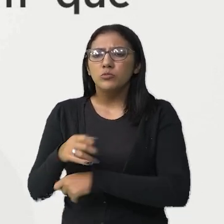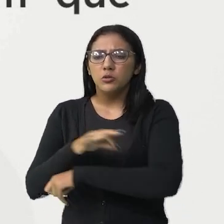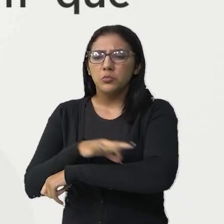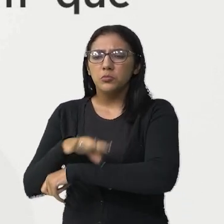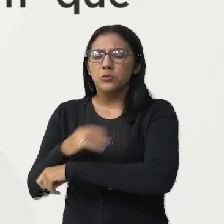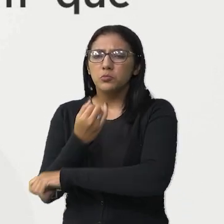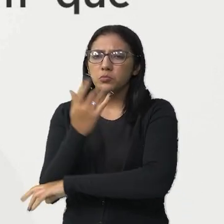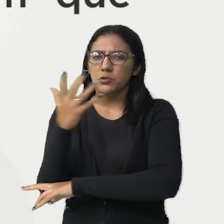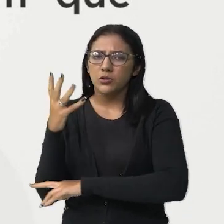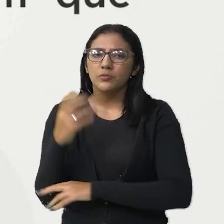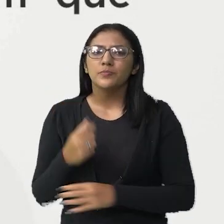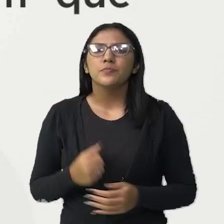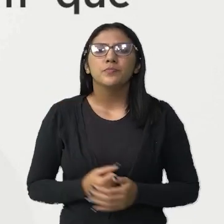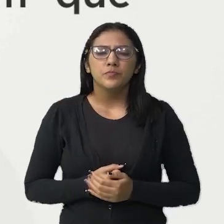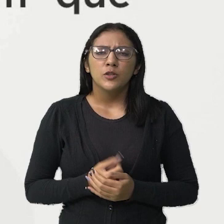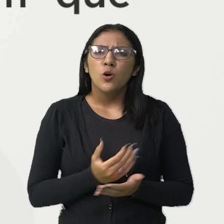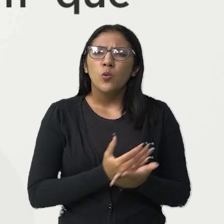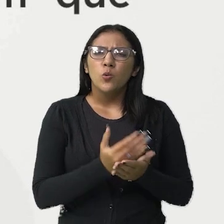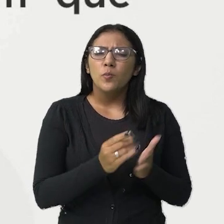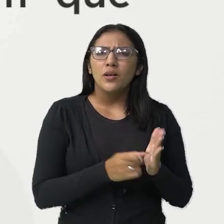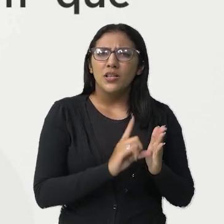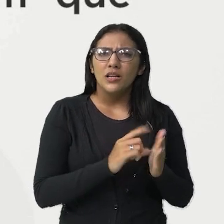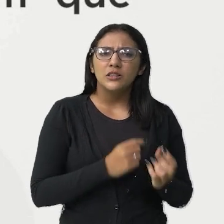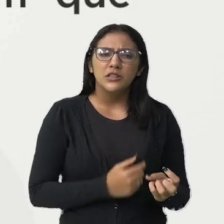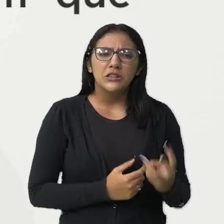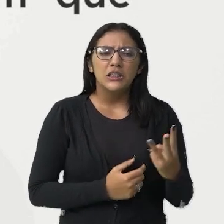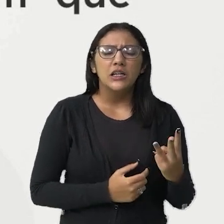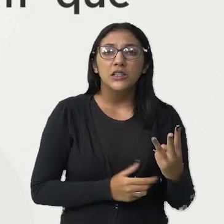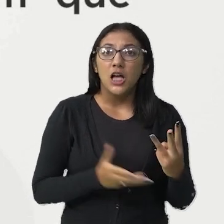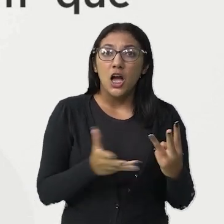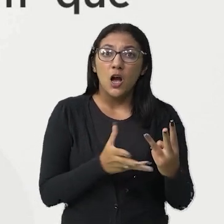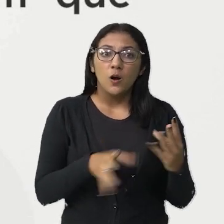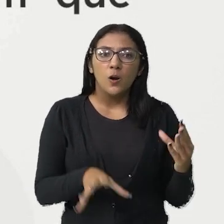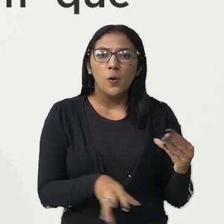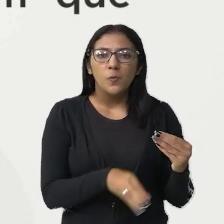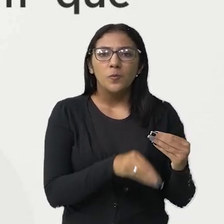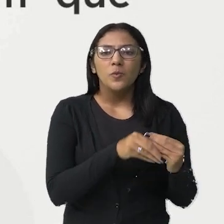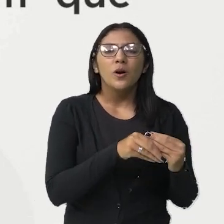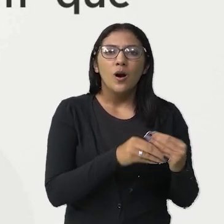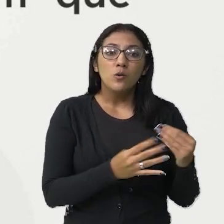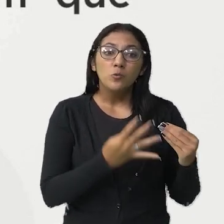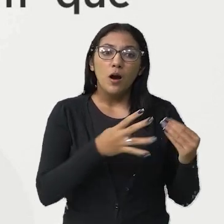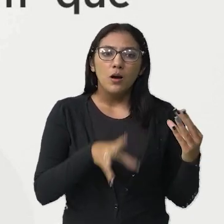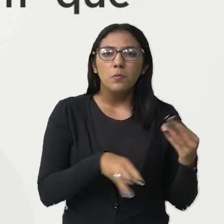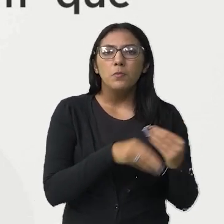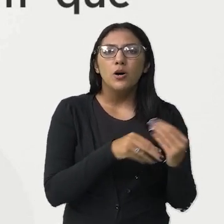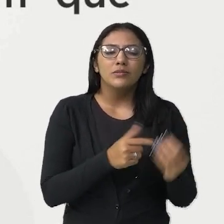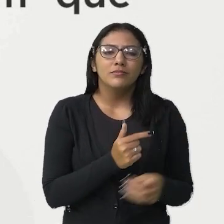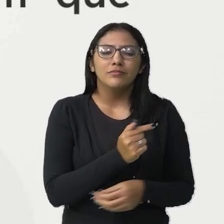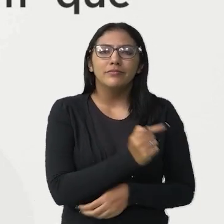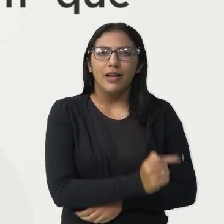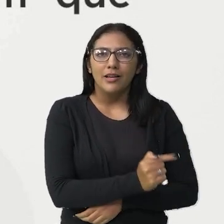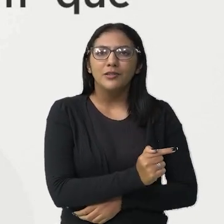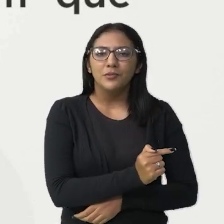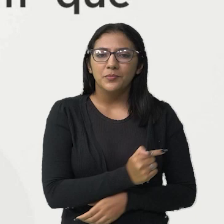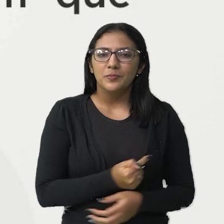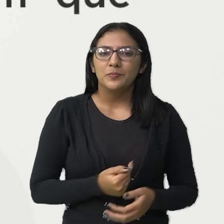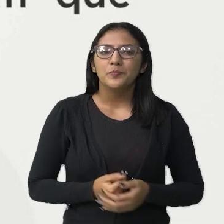não é? Inicialmente haviam 3 pessoas e agora há 7, né? Foram acrescentadas mais 4, então um total de